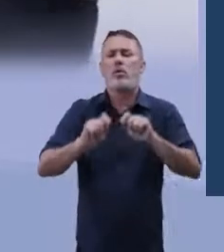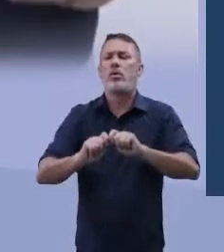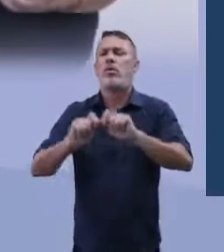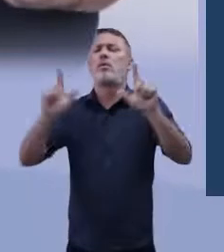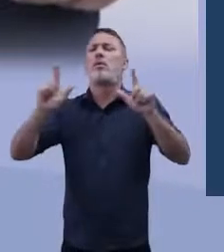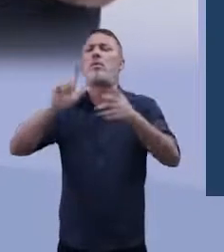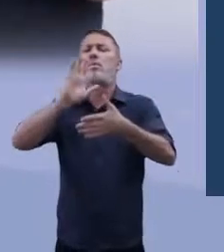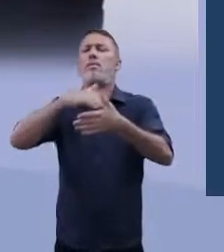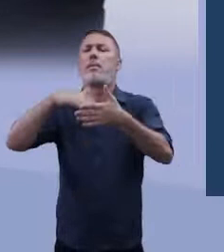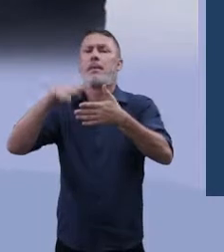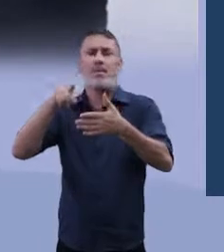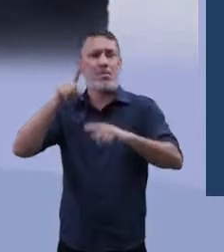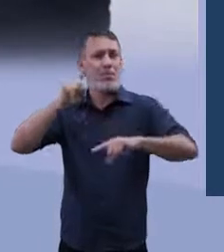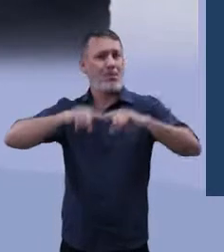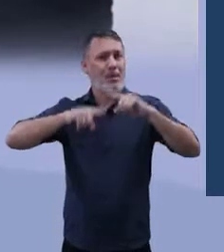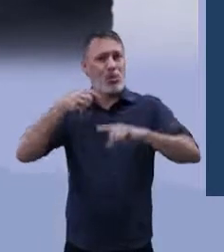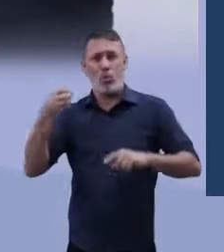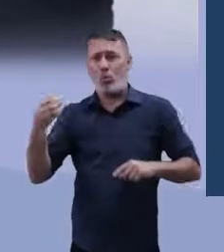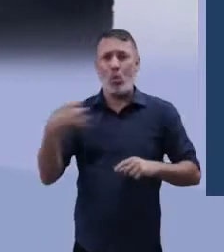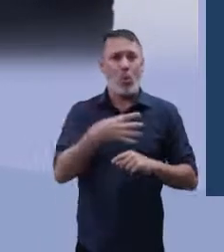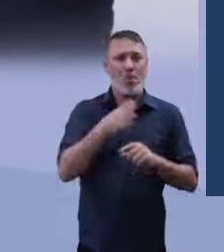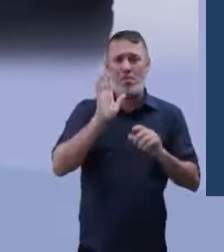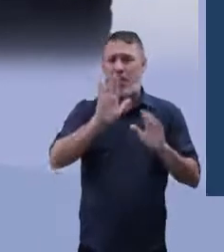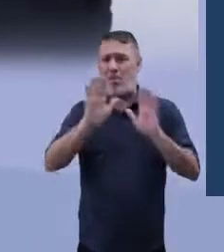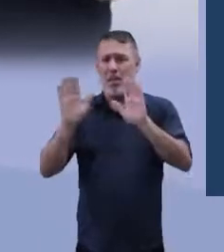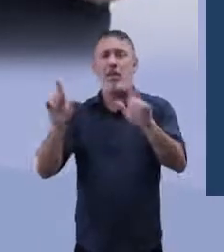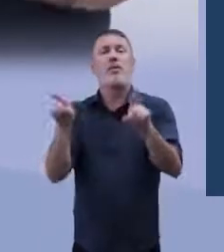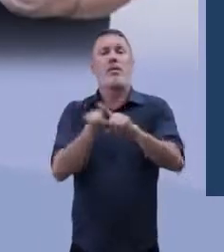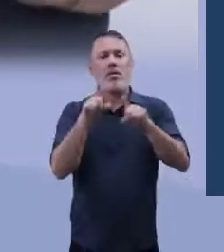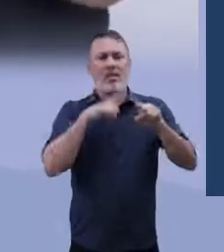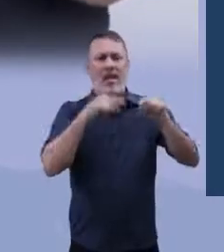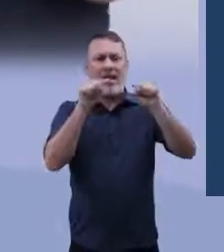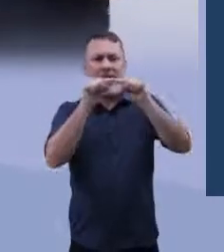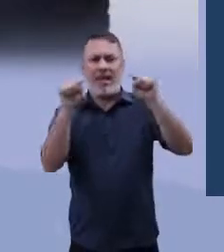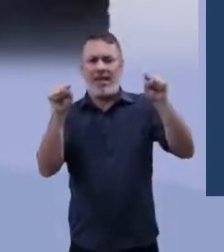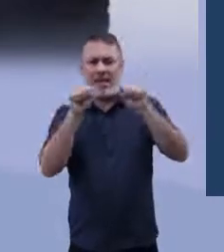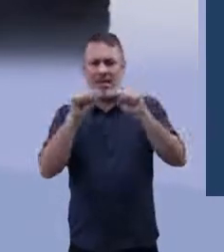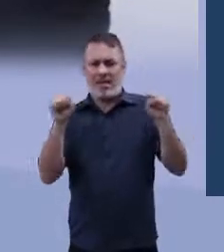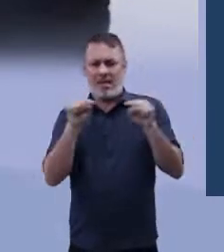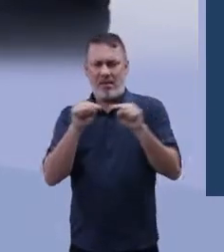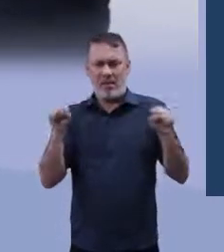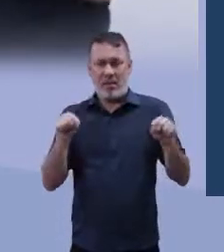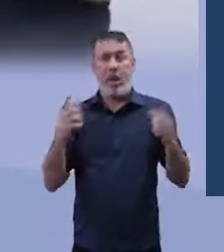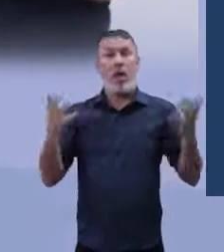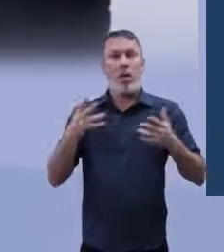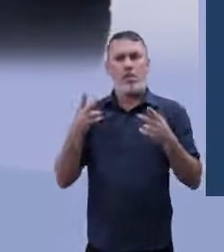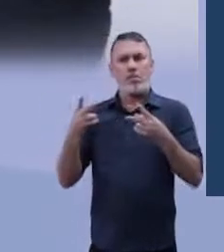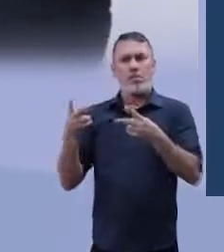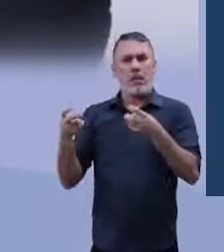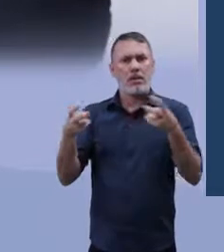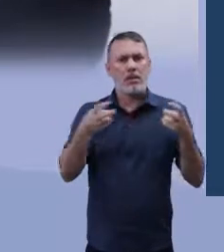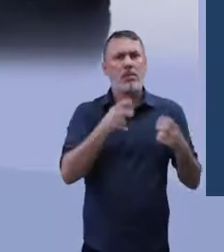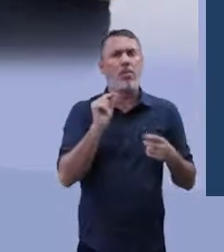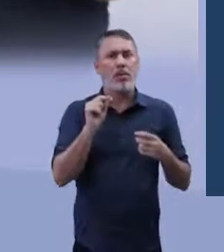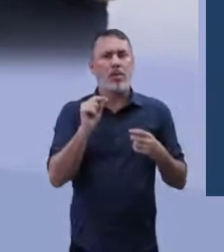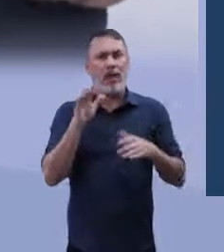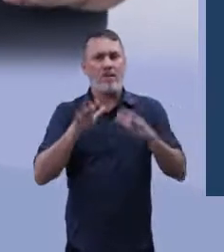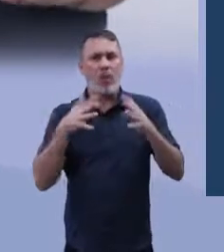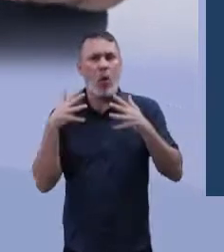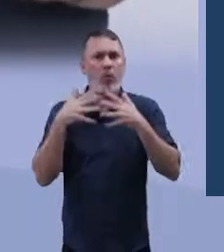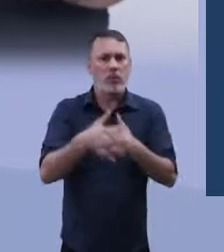fará colagens, utilizará muito linhas retas. As perspectivas agora